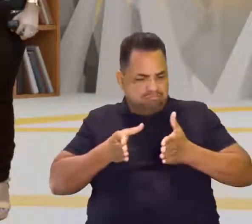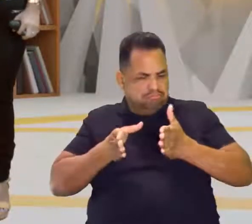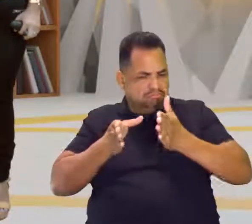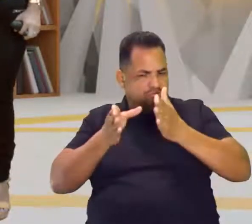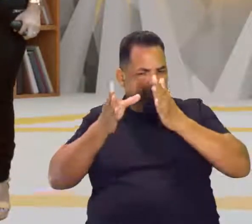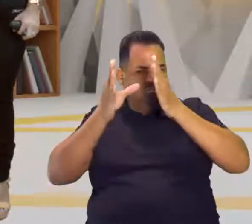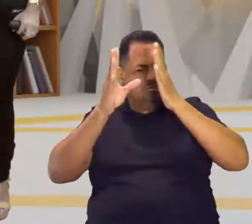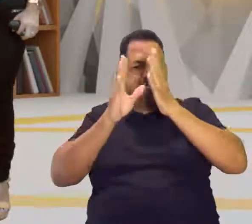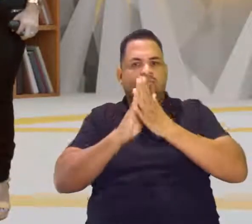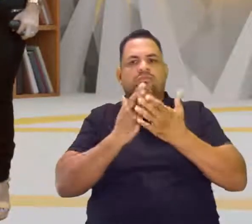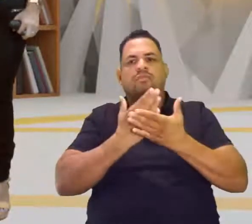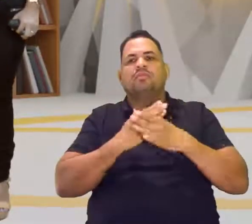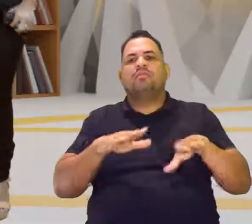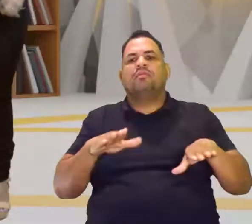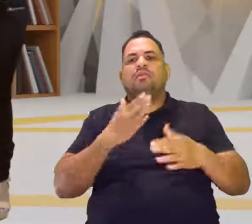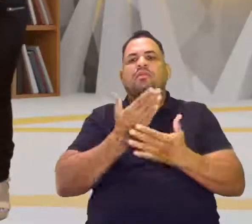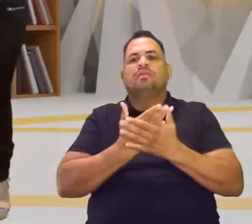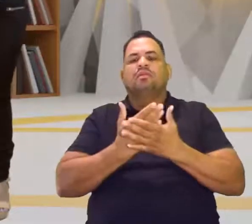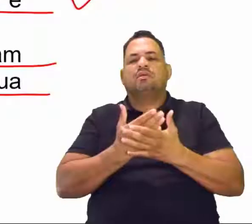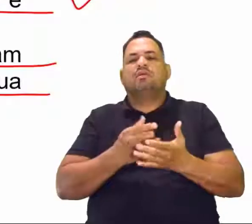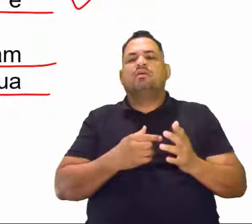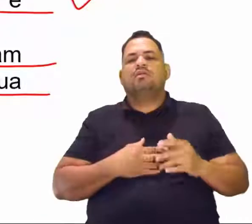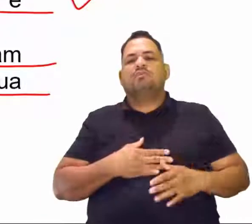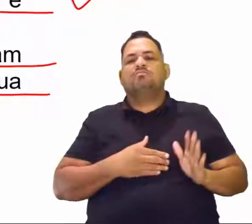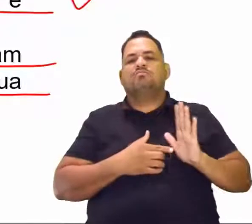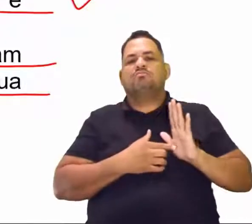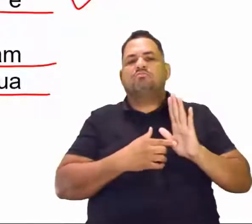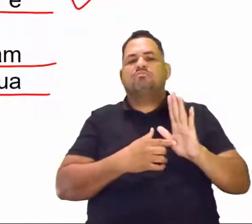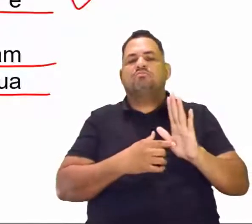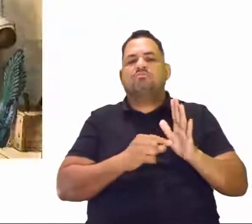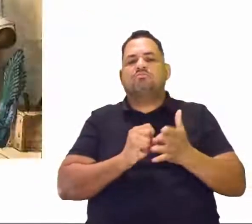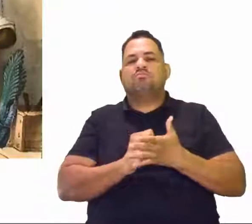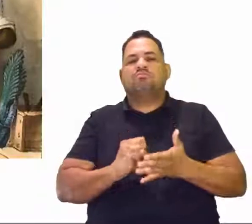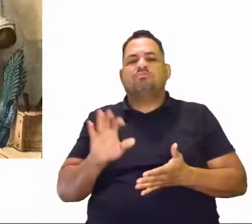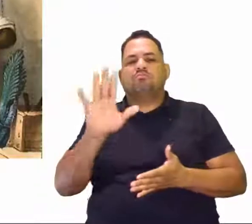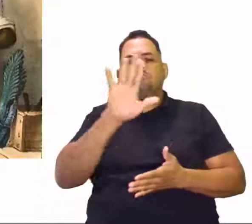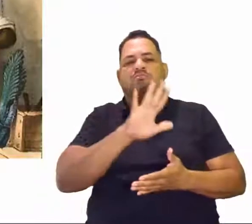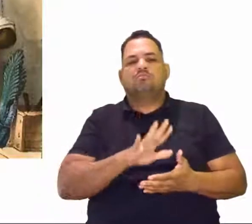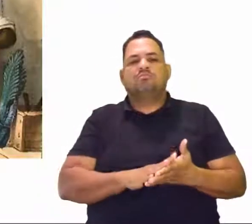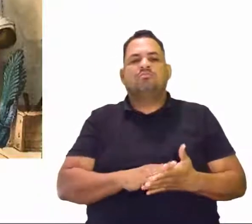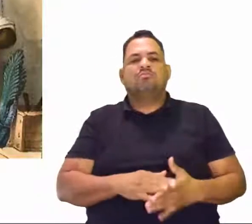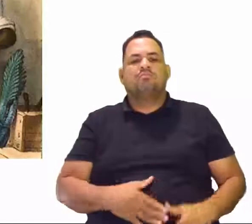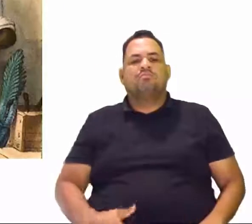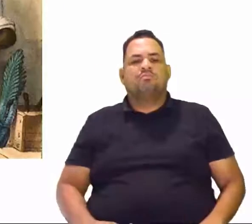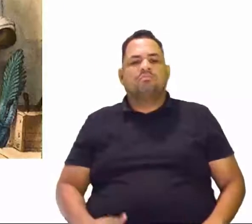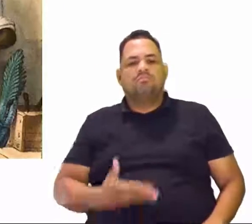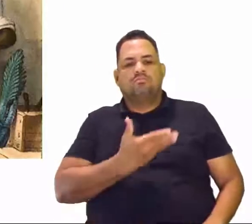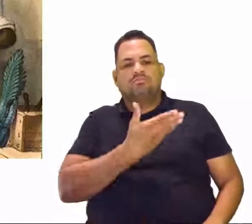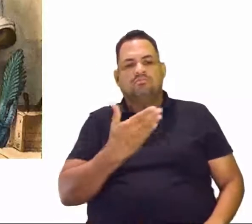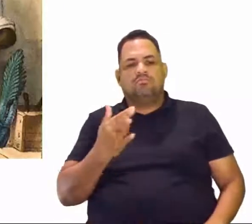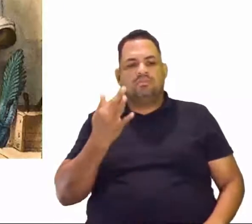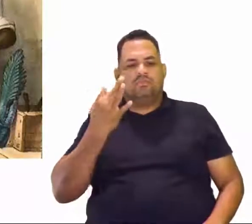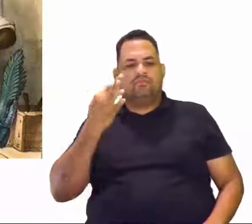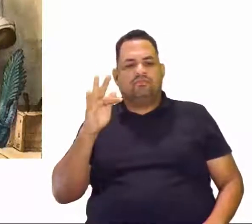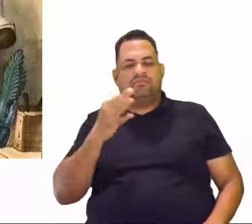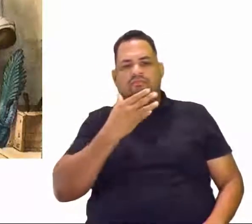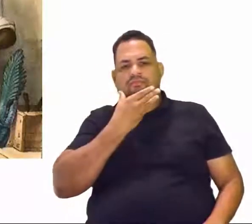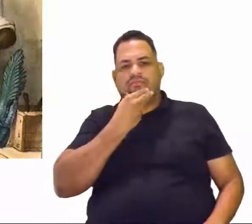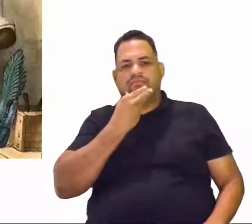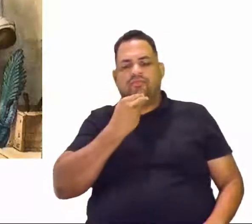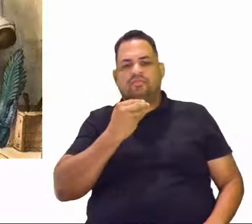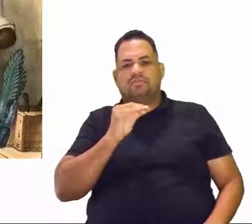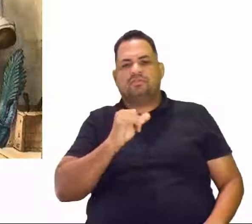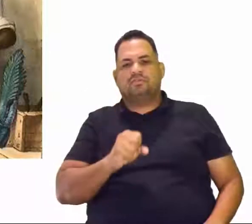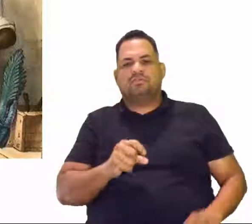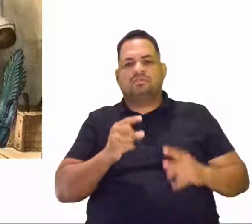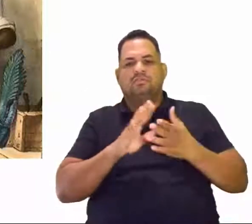antes de fechar aula eu quero você essas imagens para vocês que é de um francês o de Breno né Eu não lembro